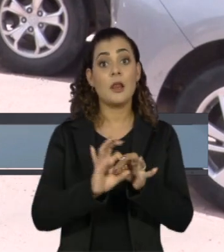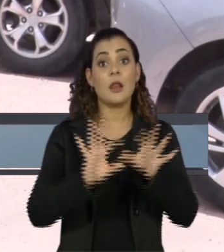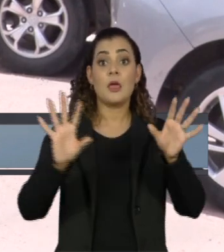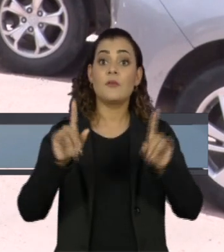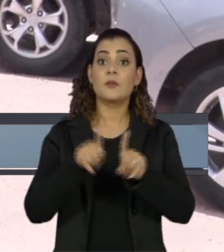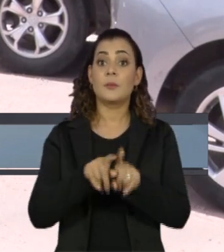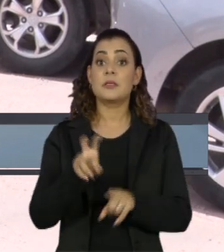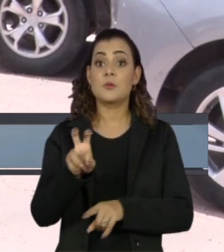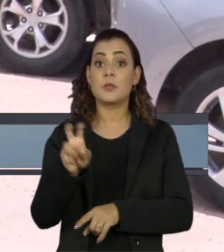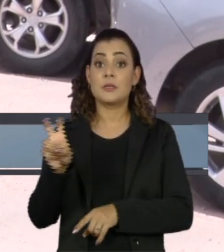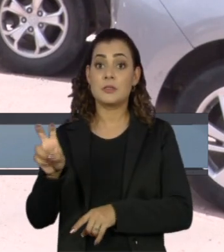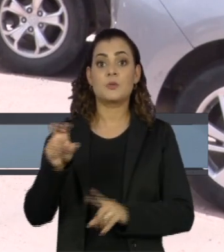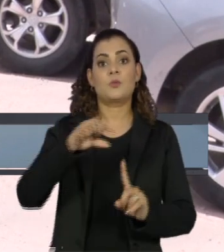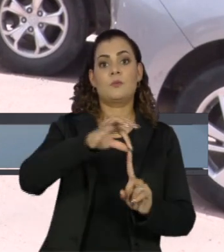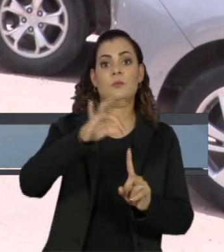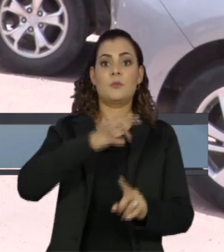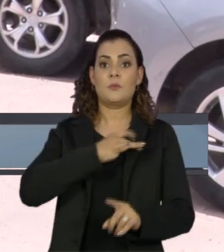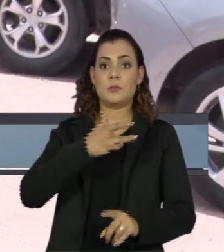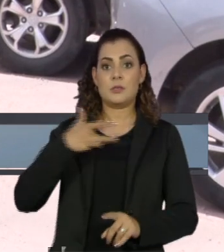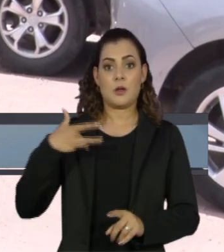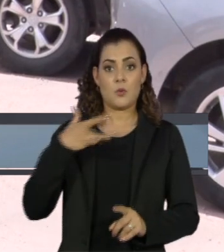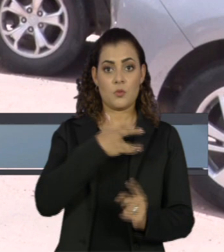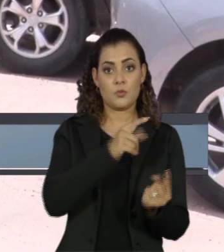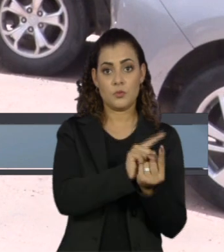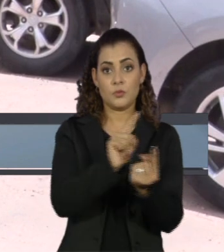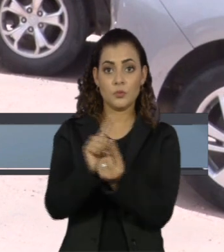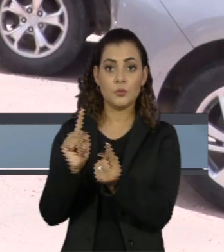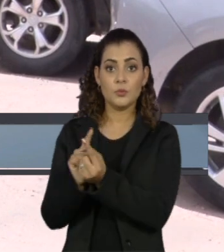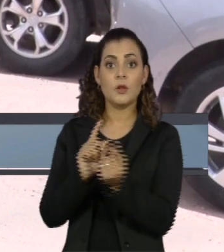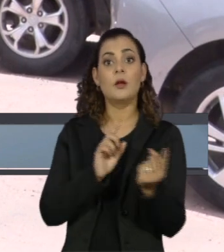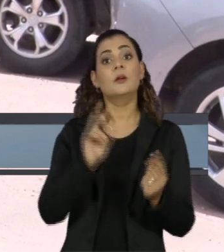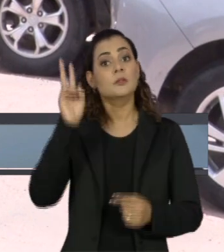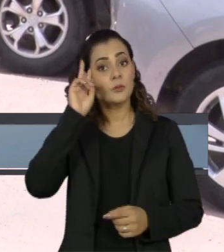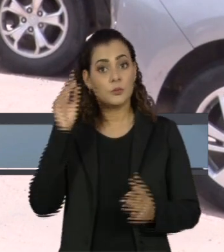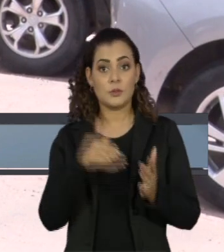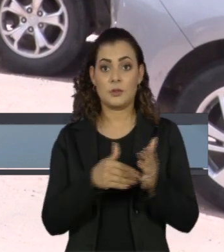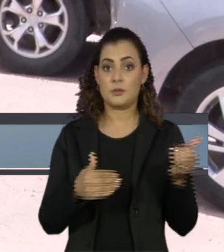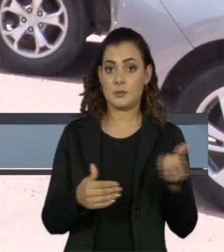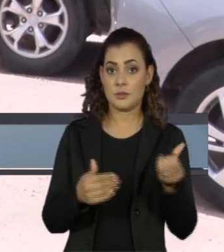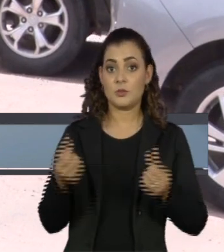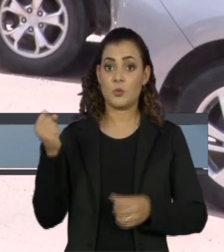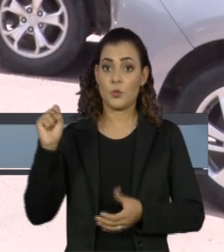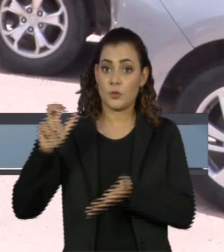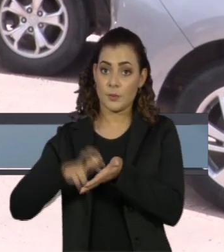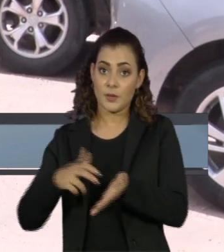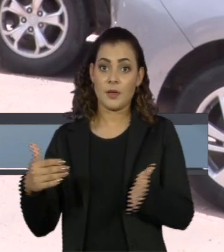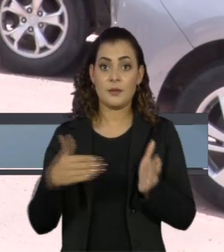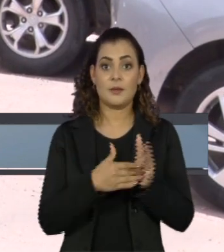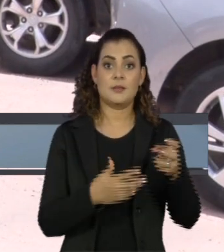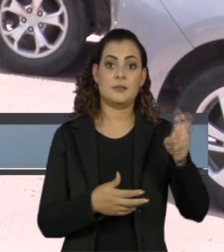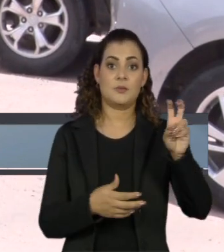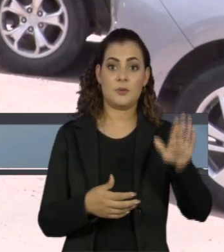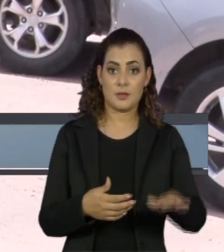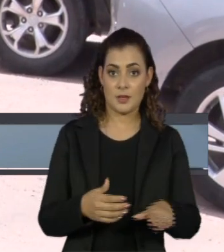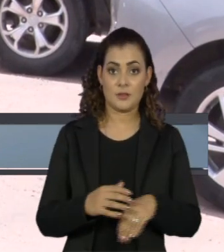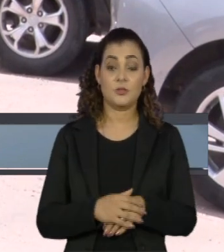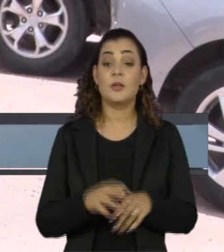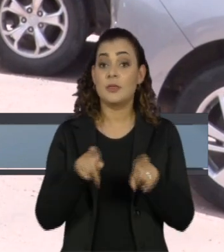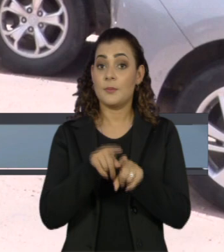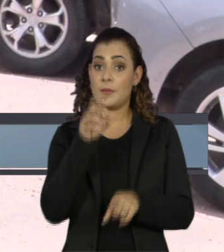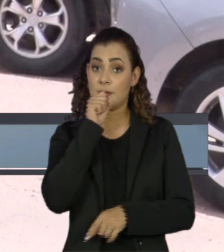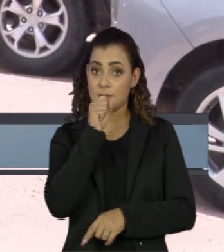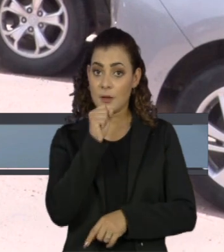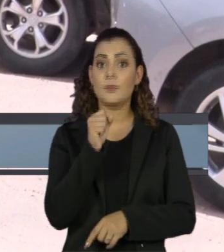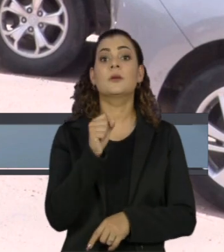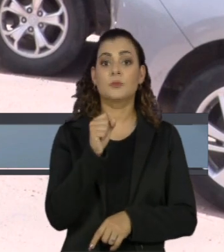em 55 postos de saúde da capital o atendimento de 2ª a 6ª das 8 horas da manhã às 5:00 da tarde e aos